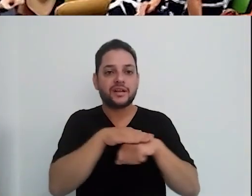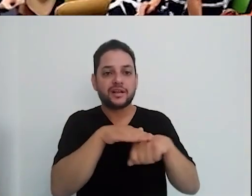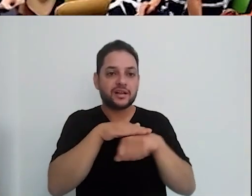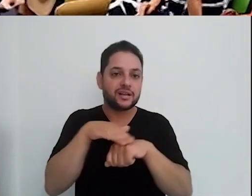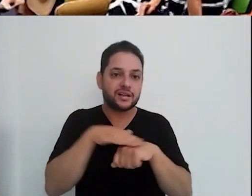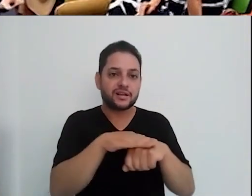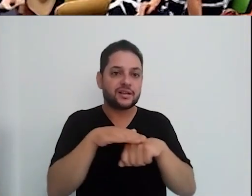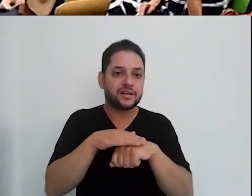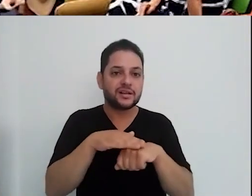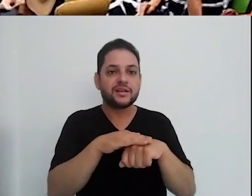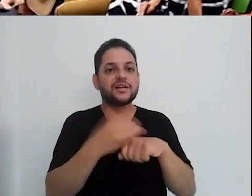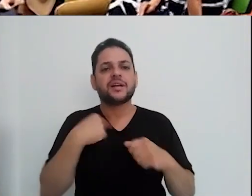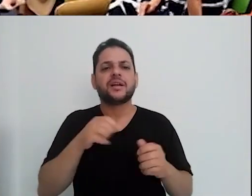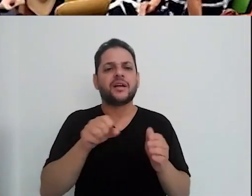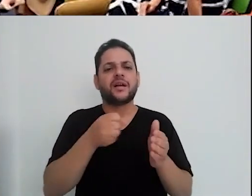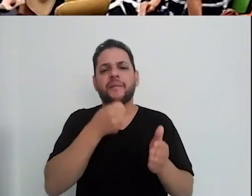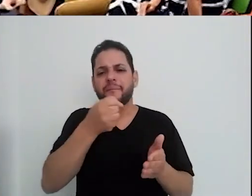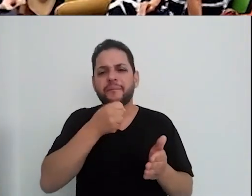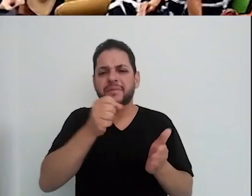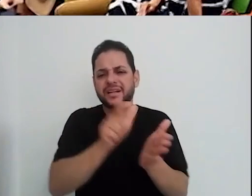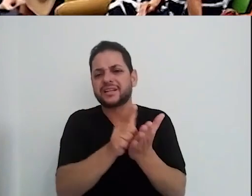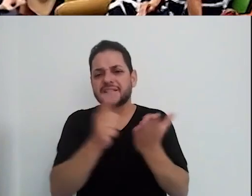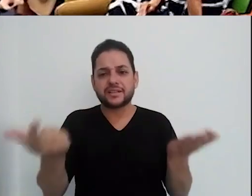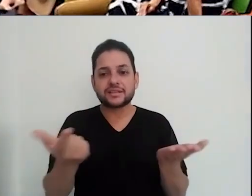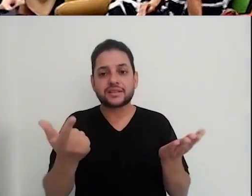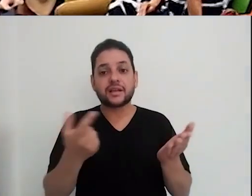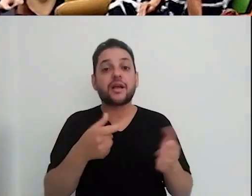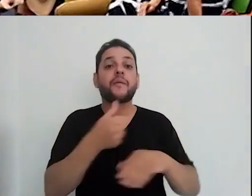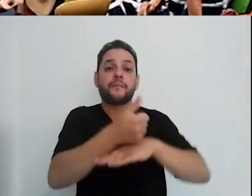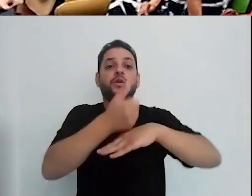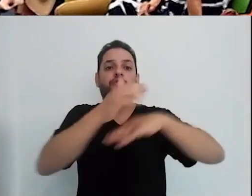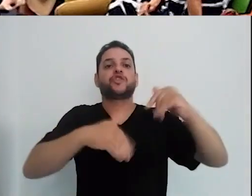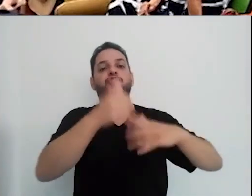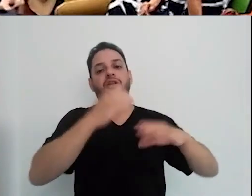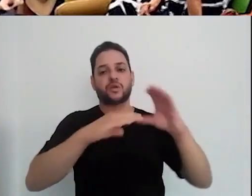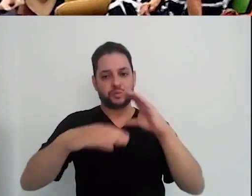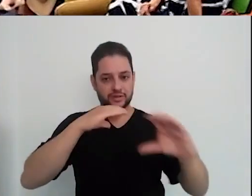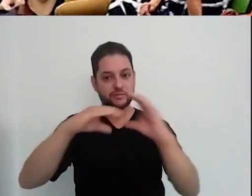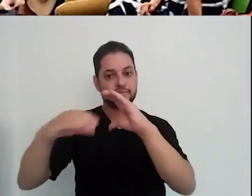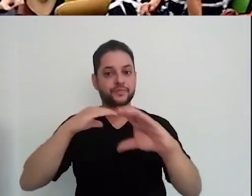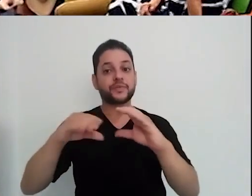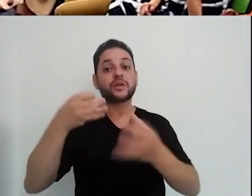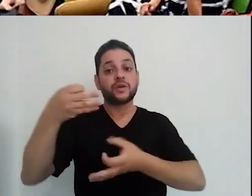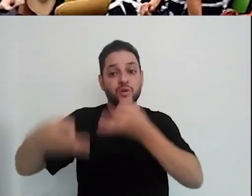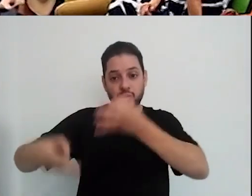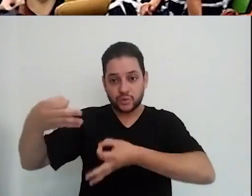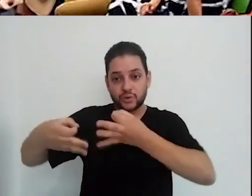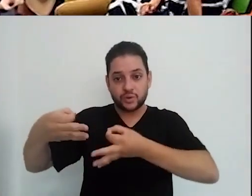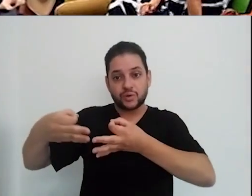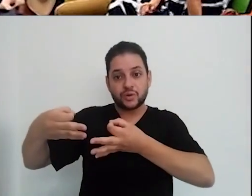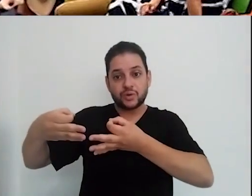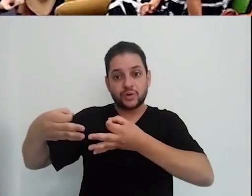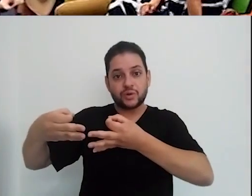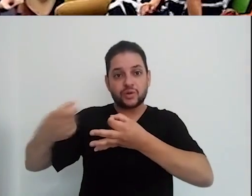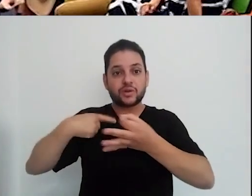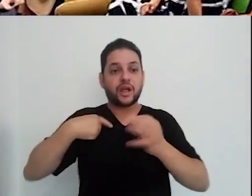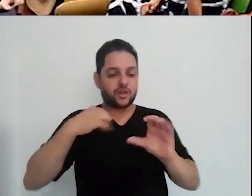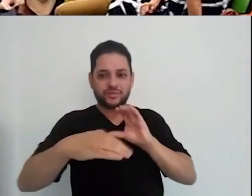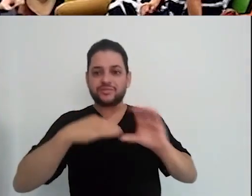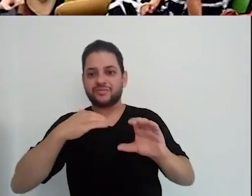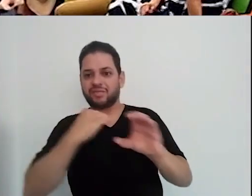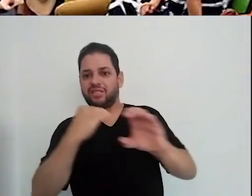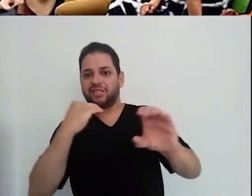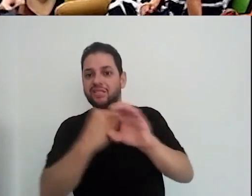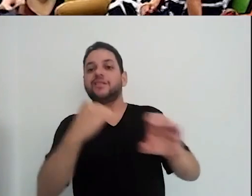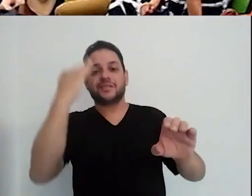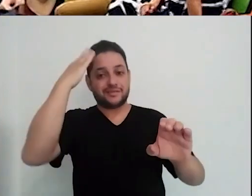estou chamando a imprensa, mas, na verdade, os profissionais da comunicação, né, e o judiciário, que tem essa deficiência na comunicação, nós sabemos